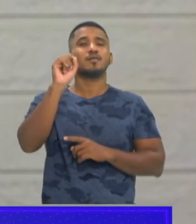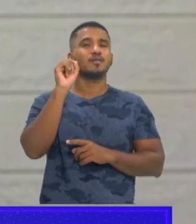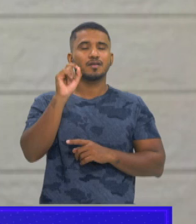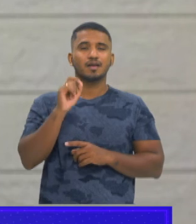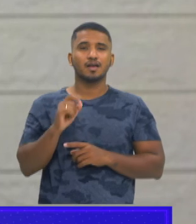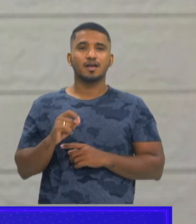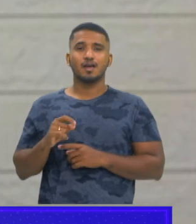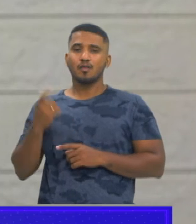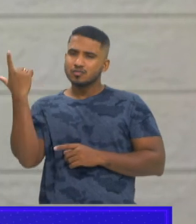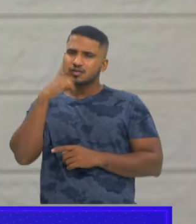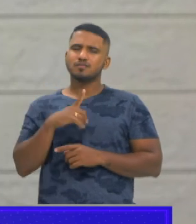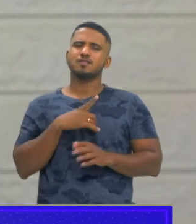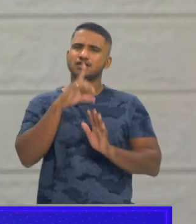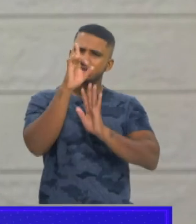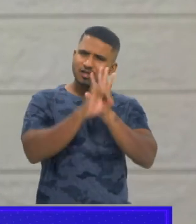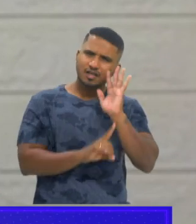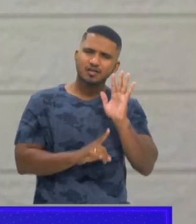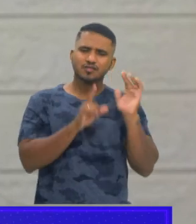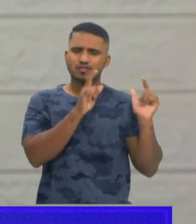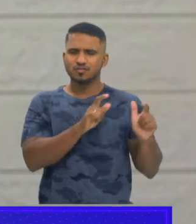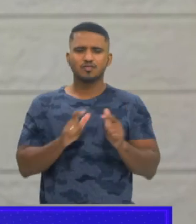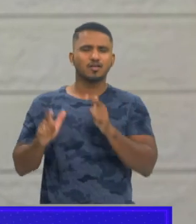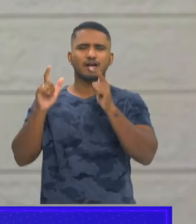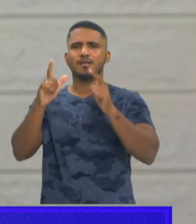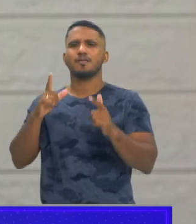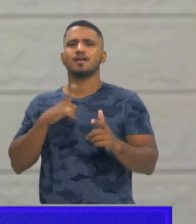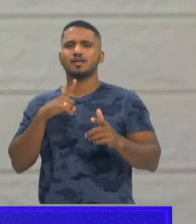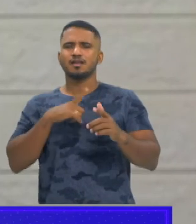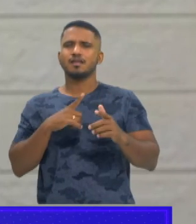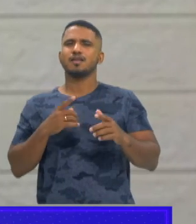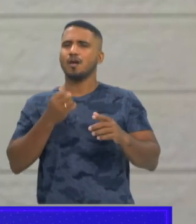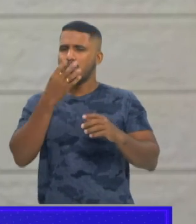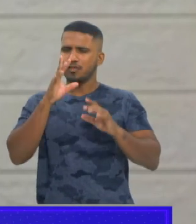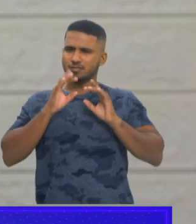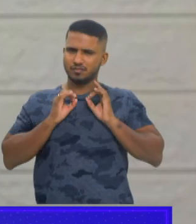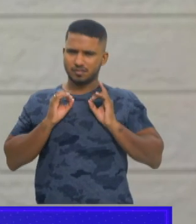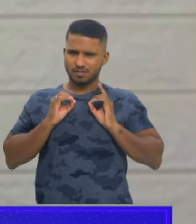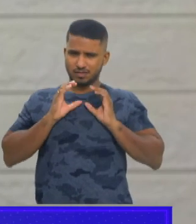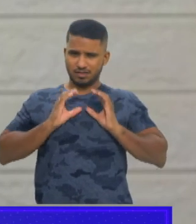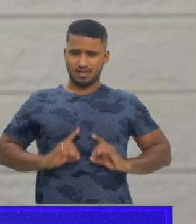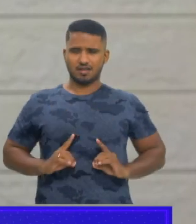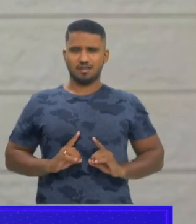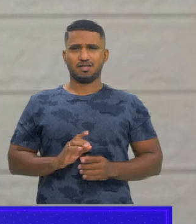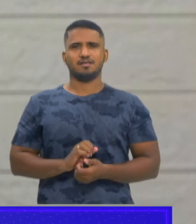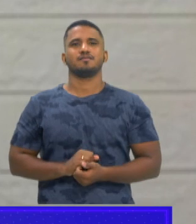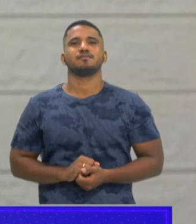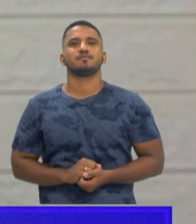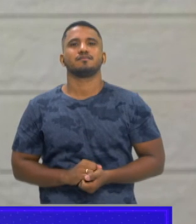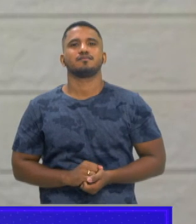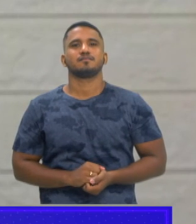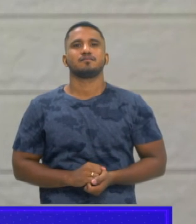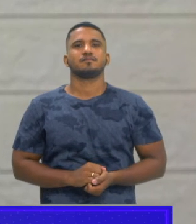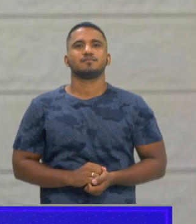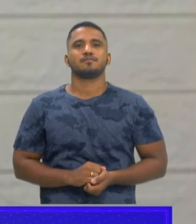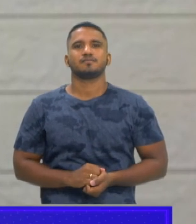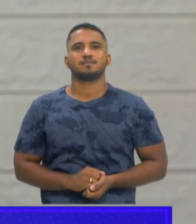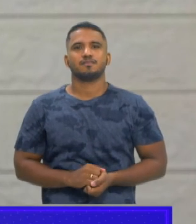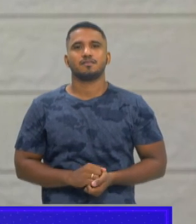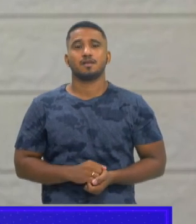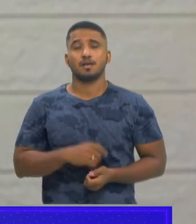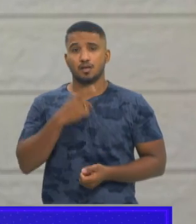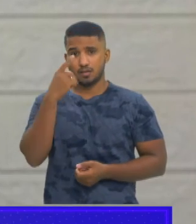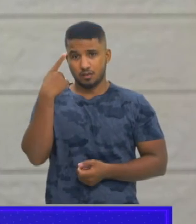espaço para garantir a cidadania das pessoas com deficiência. E certamente, com a sua